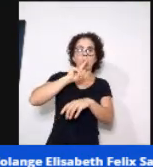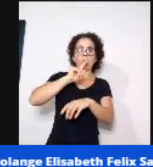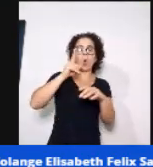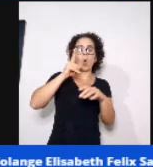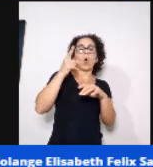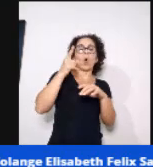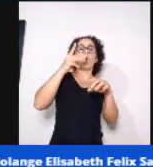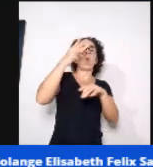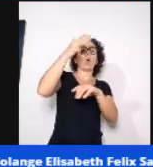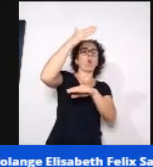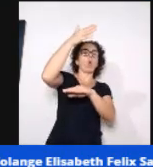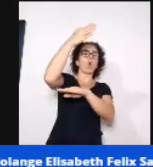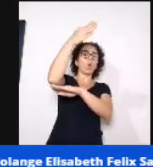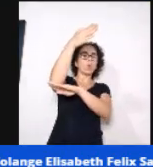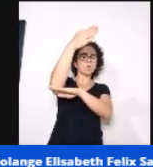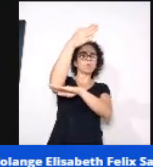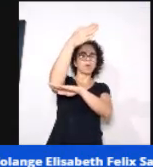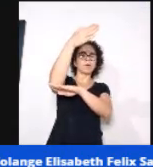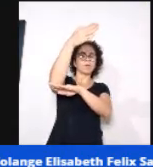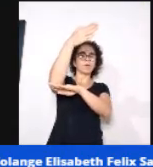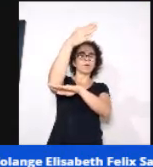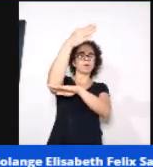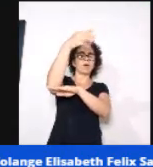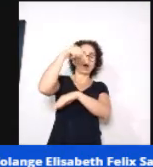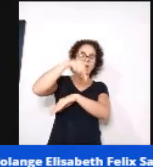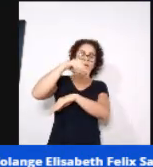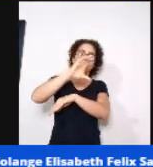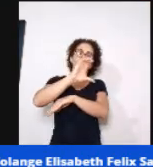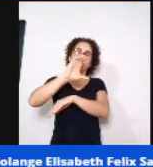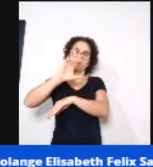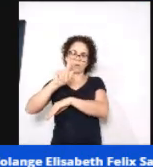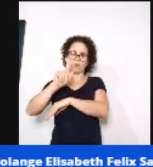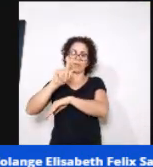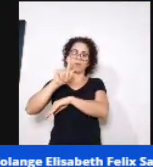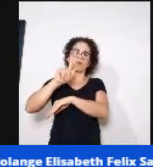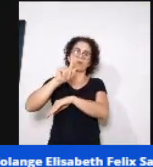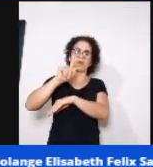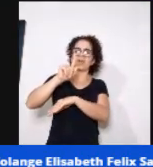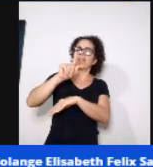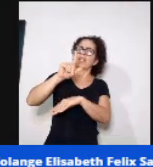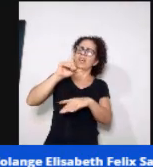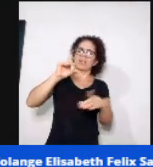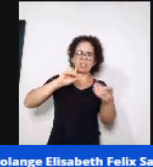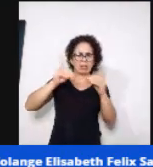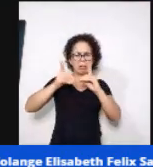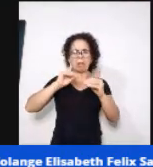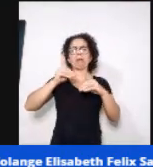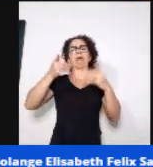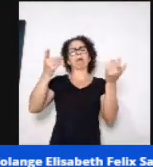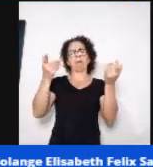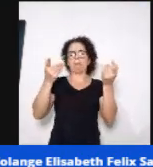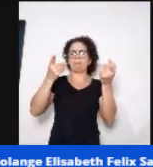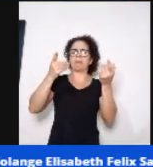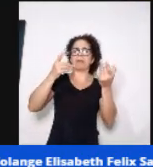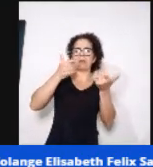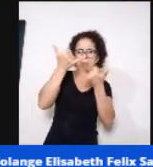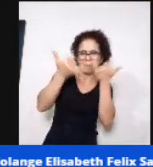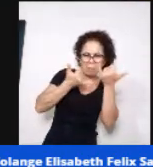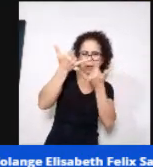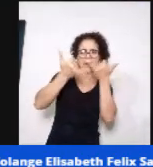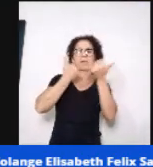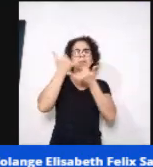ficamos 3 dias lá no hotel, e dinâmica. E vai dinâmica, e vai dinâmica, e vai dinâmica, e texto pesado.